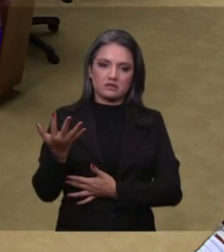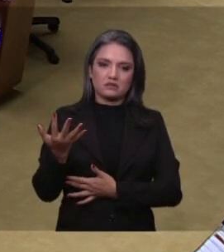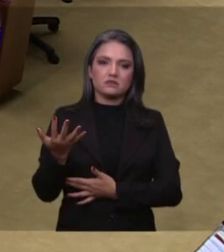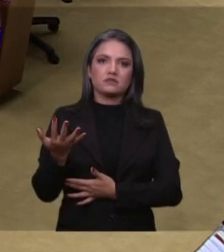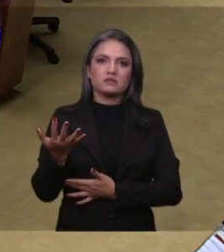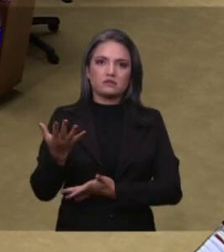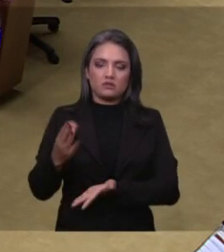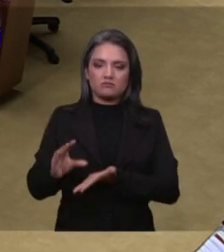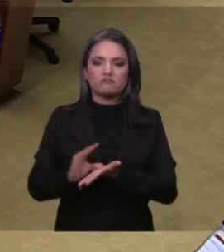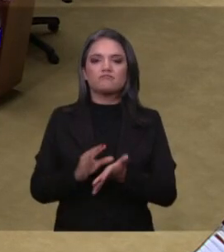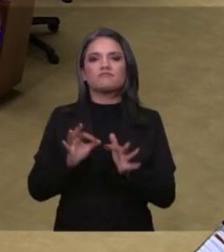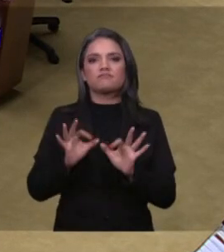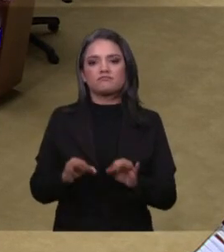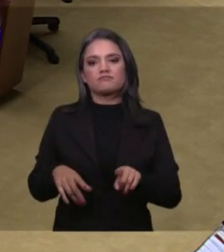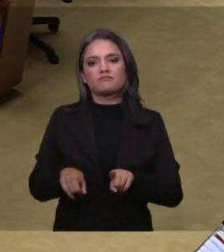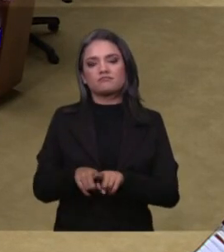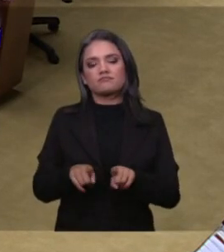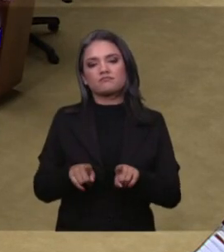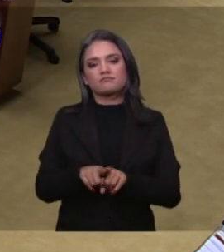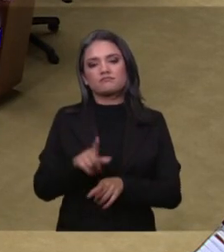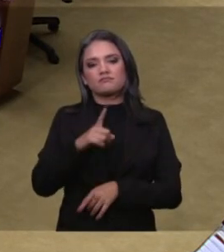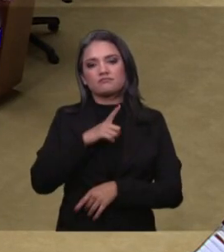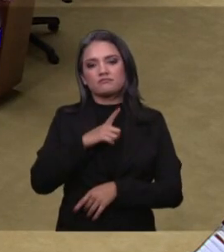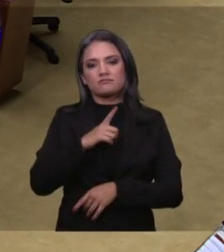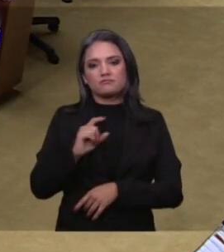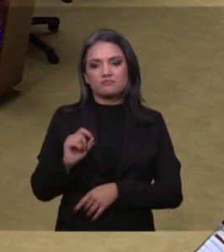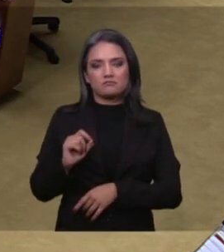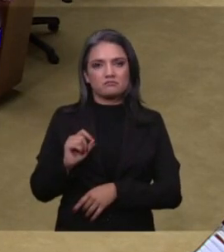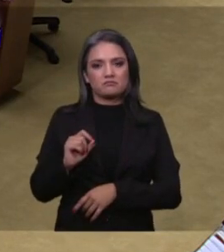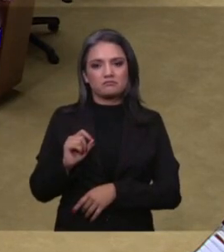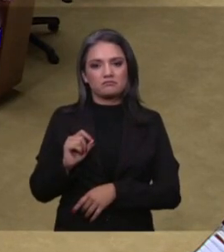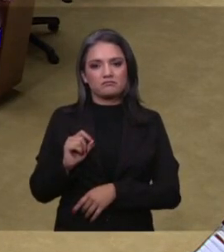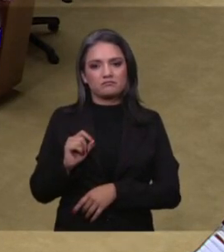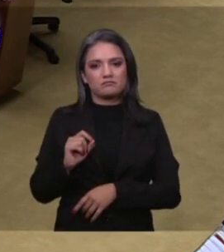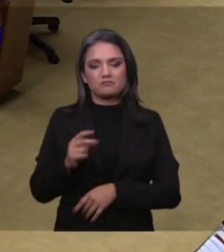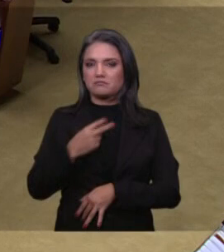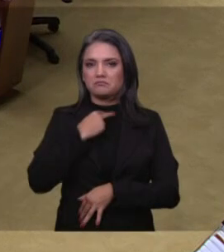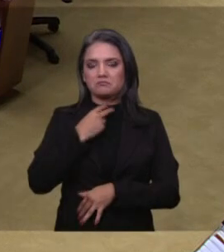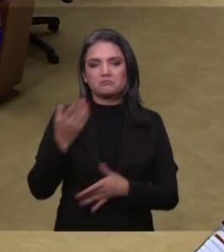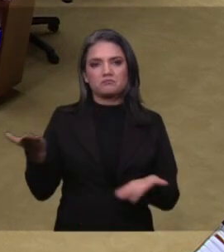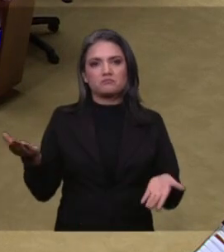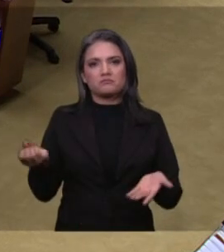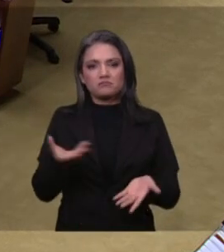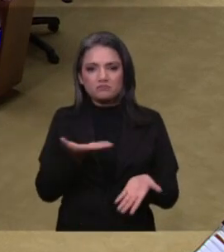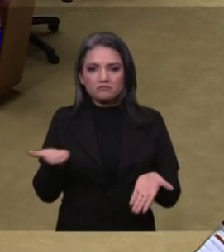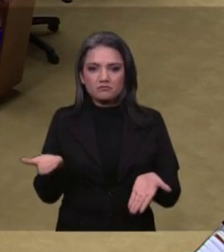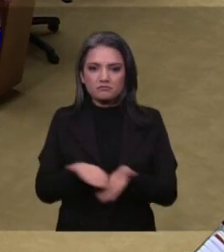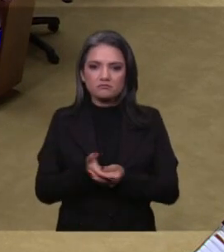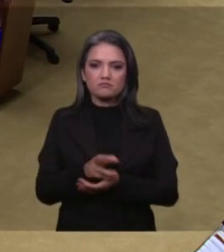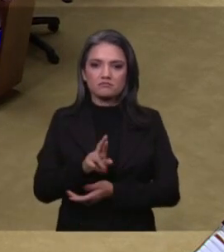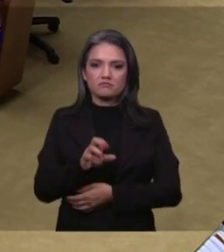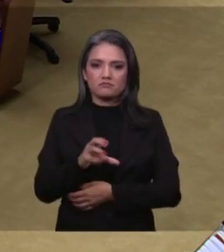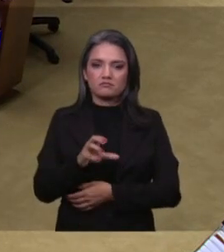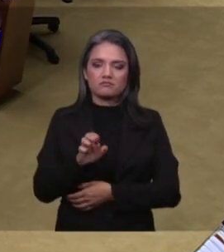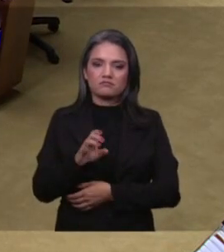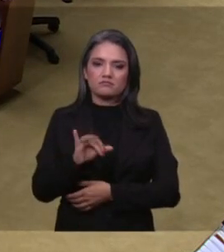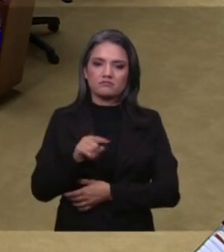há também a não mais possibilidade de novas ações rescisórias.